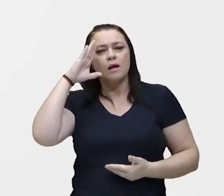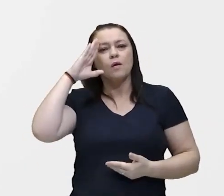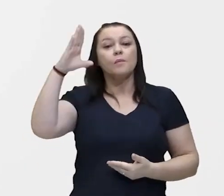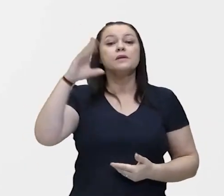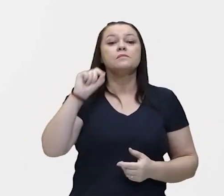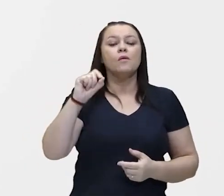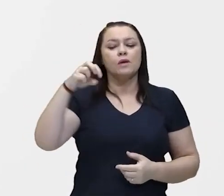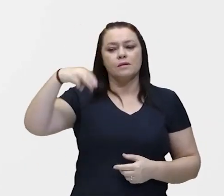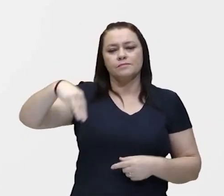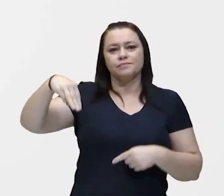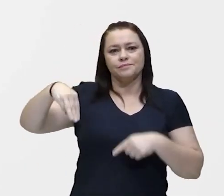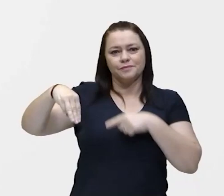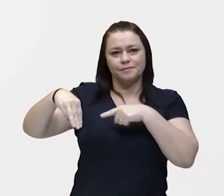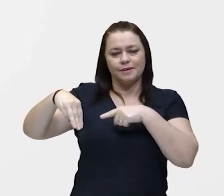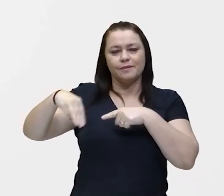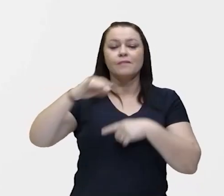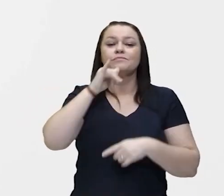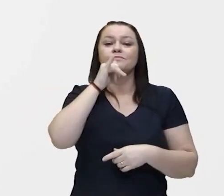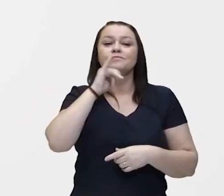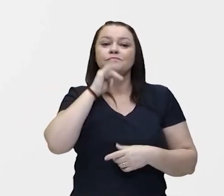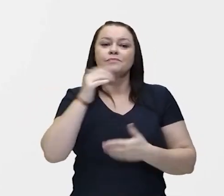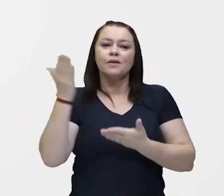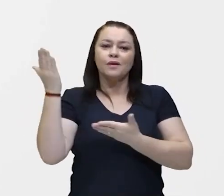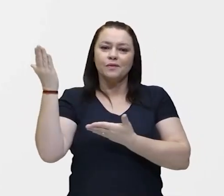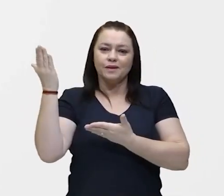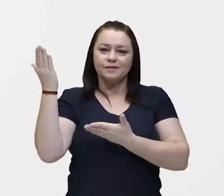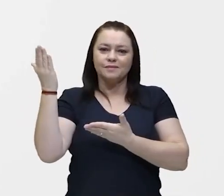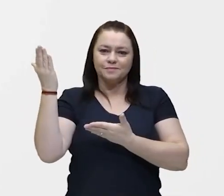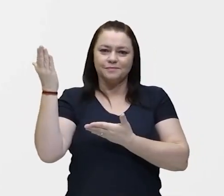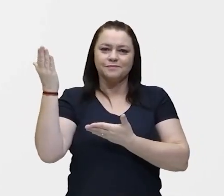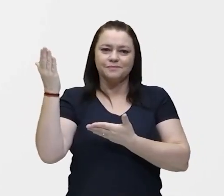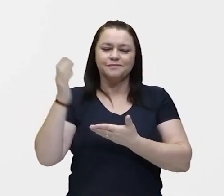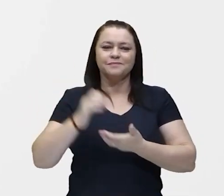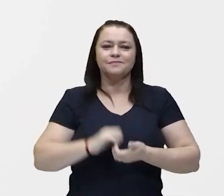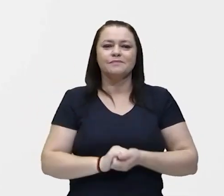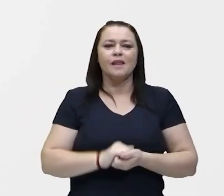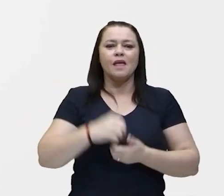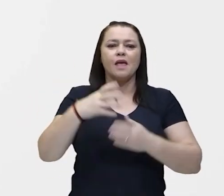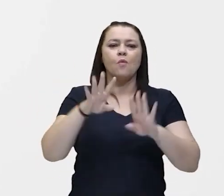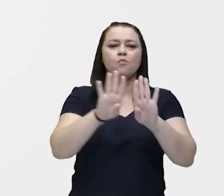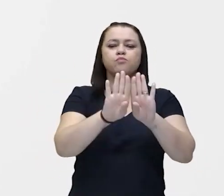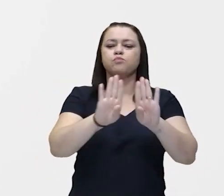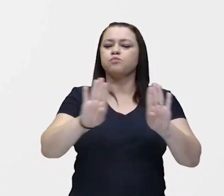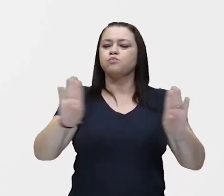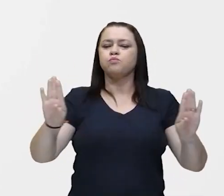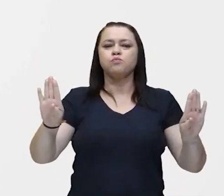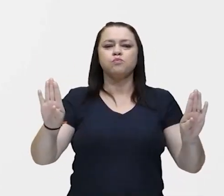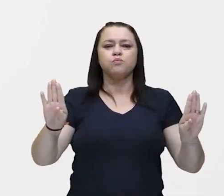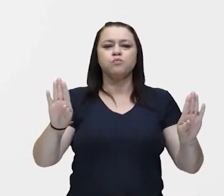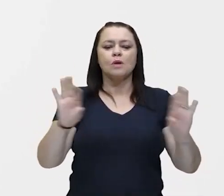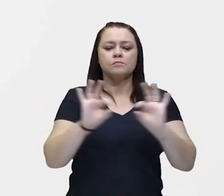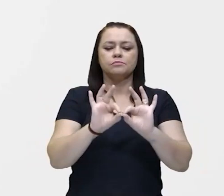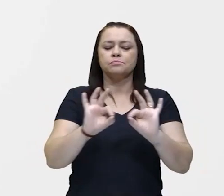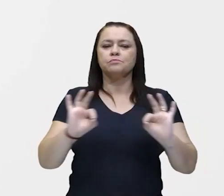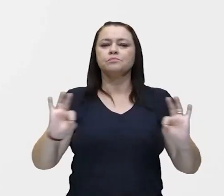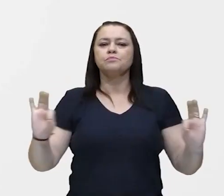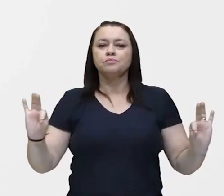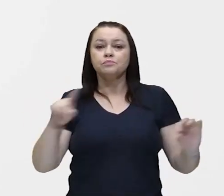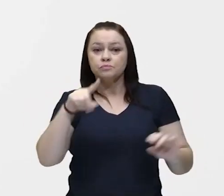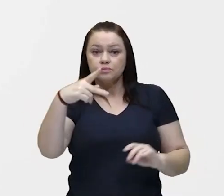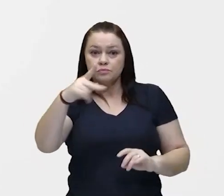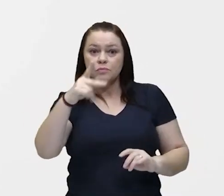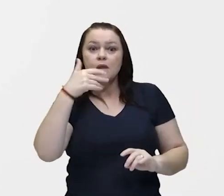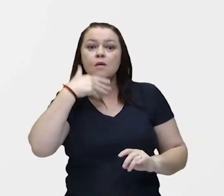O metro. Olha aí o exemplo de alguém medindo um muro com uma trena. Isso mesmo. Se seu papai trabalha